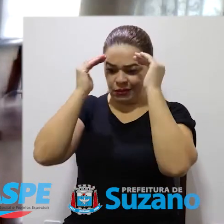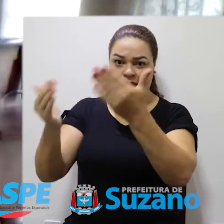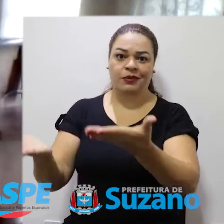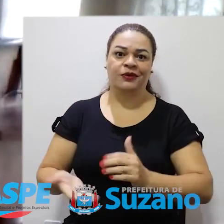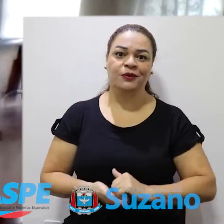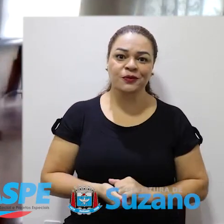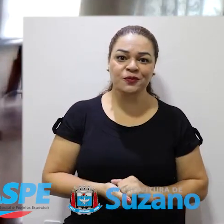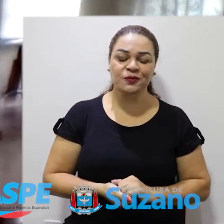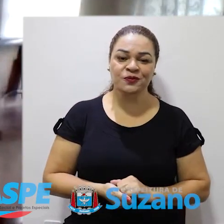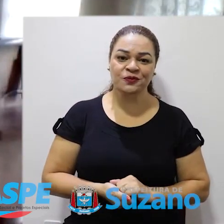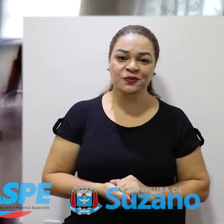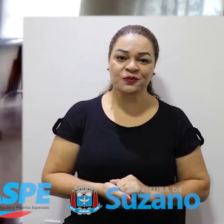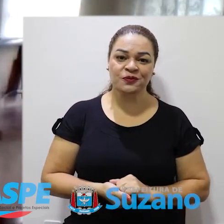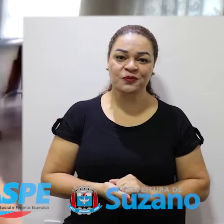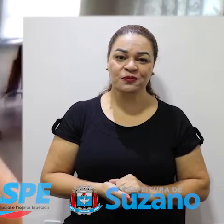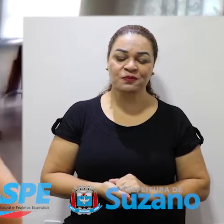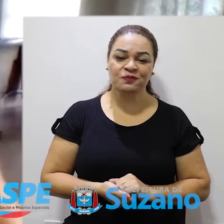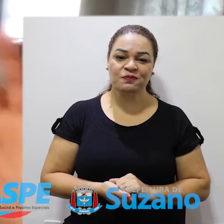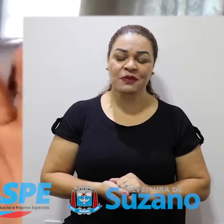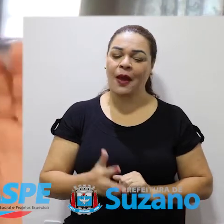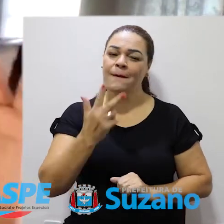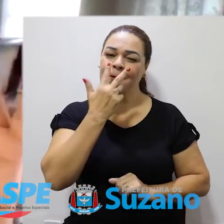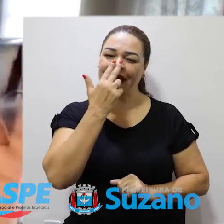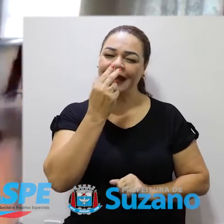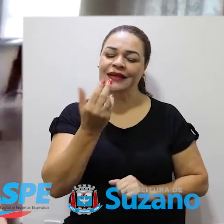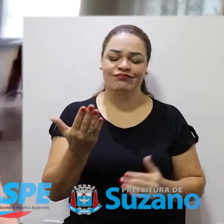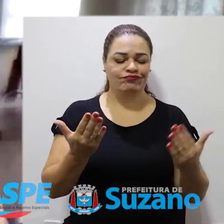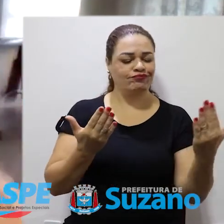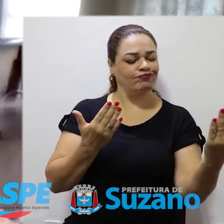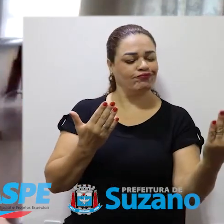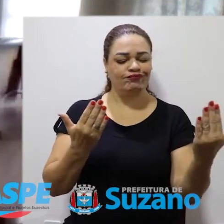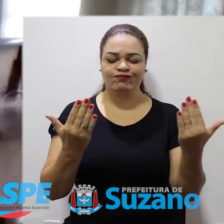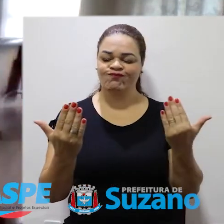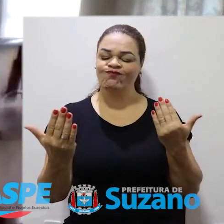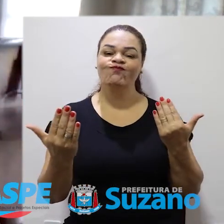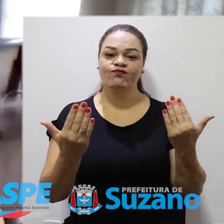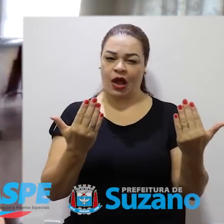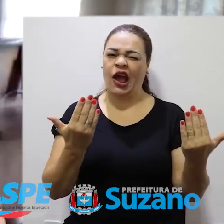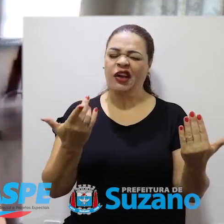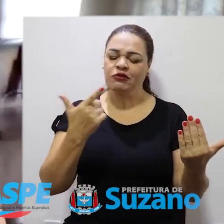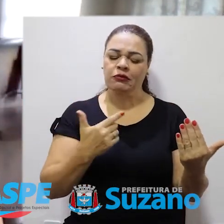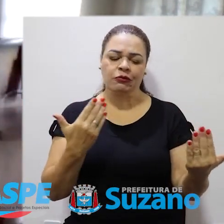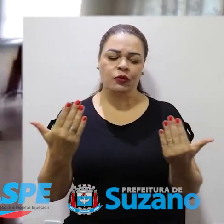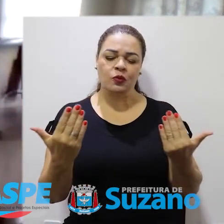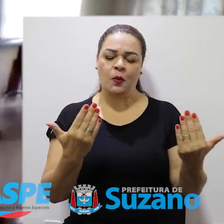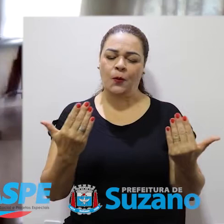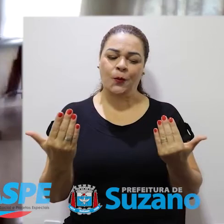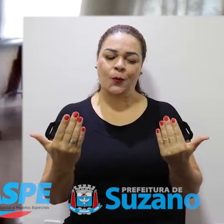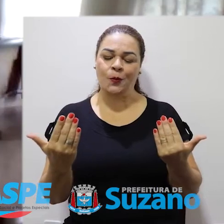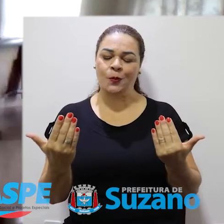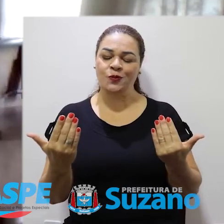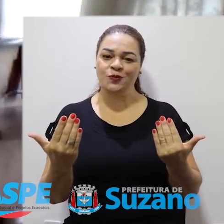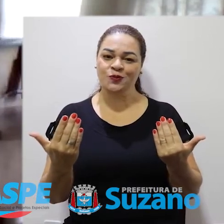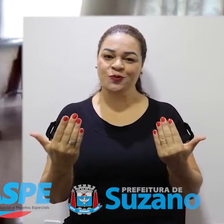É como se você tivesse, e aí eu vou fazer uma comparação mega grosso modo, né? Mas é como se você tivesse